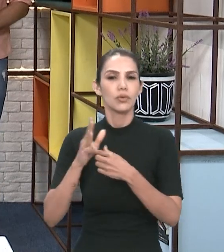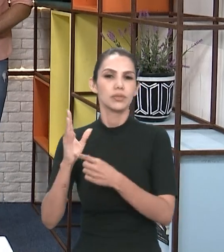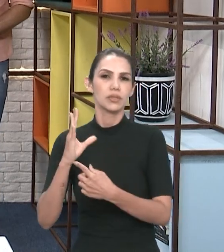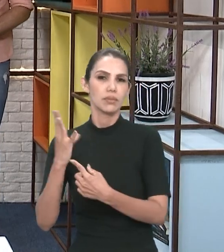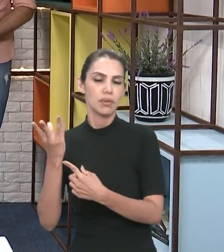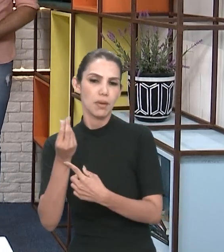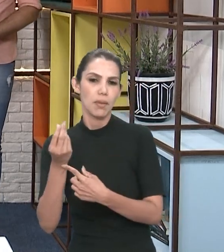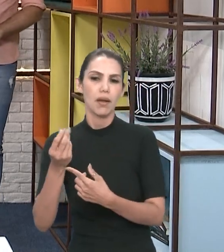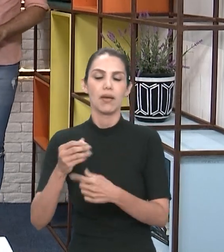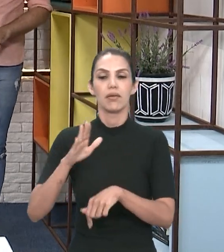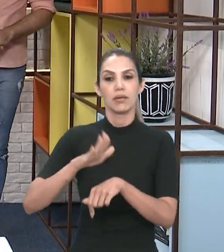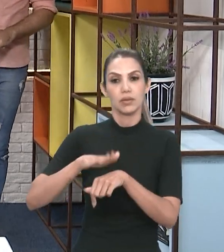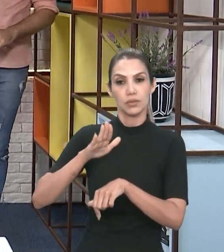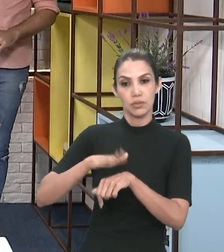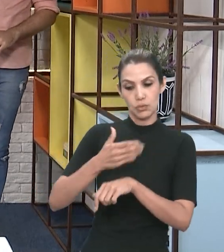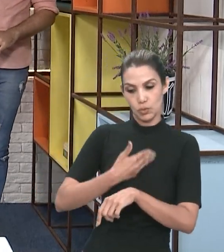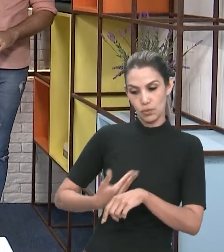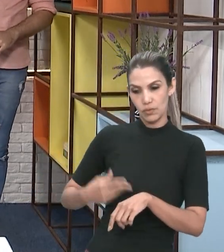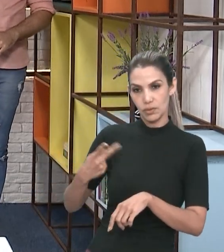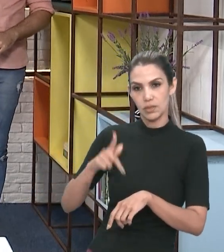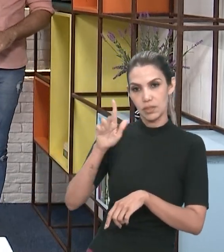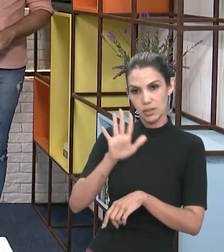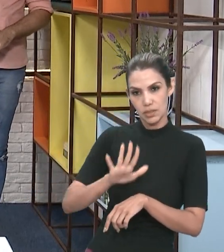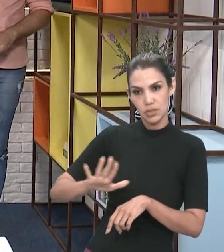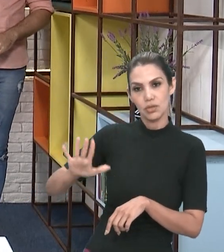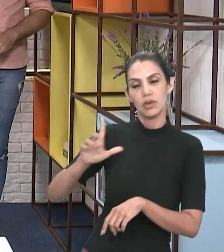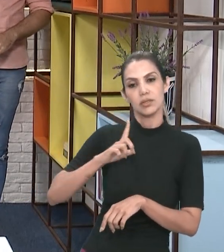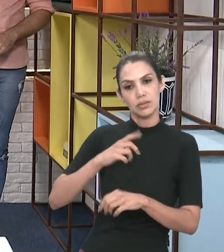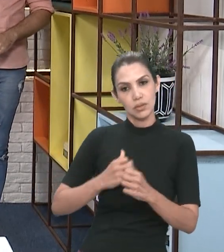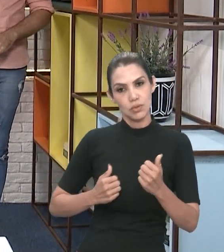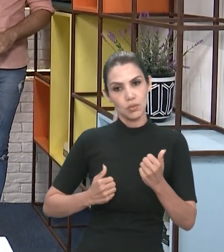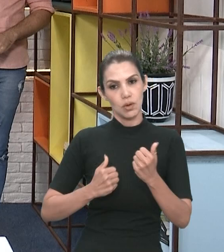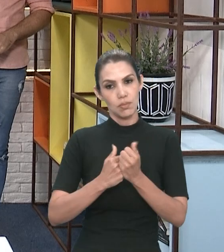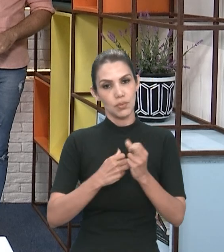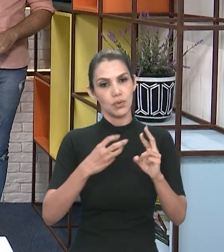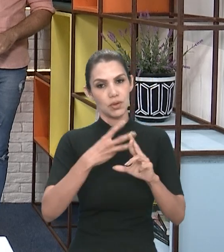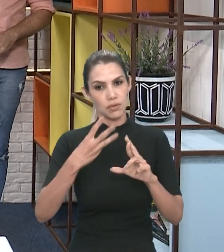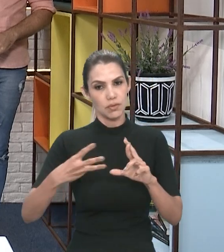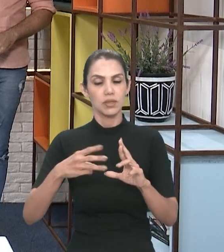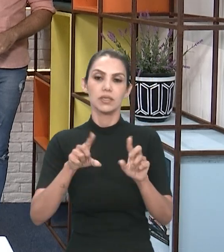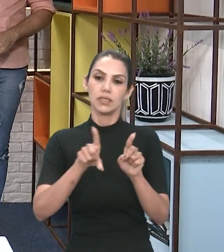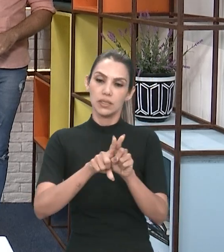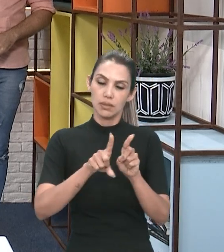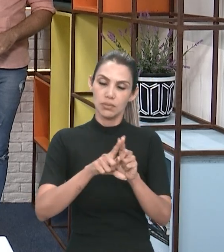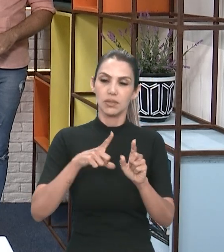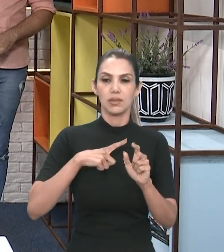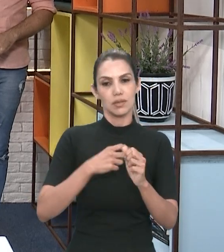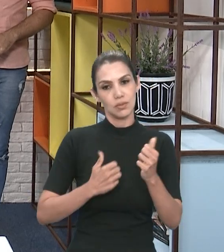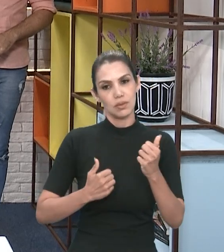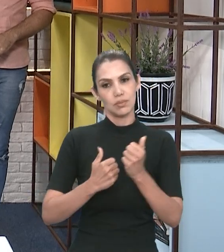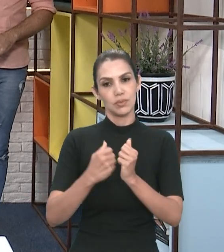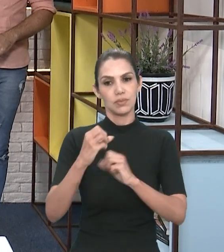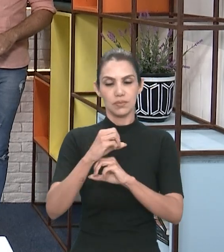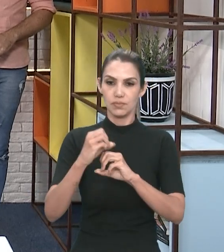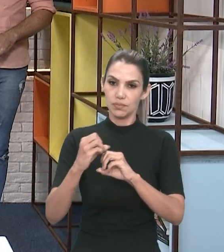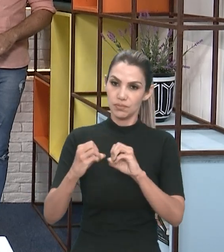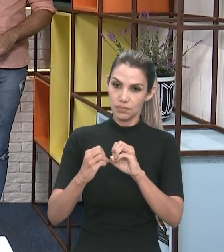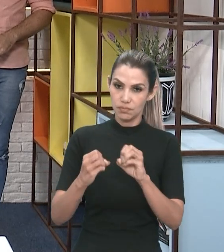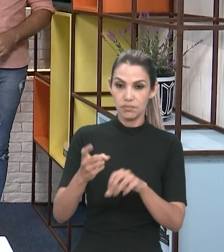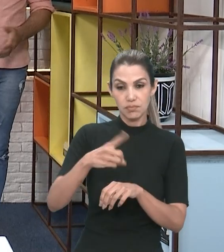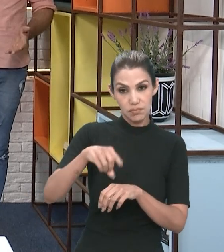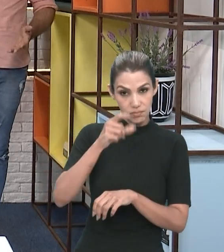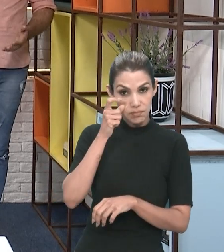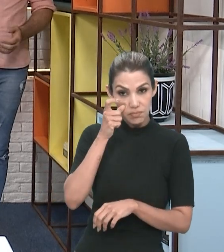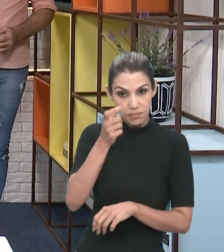pelo Governo de Goiás com a co-realização da UFG e da Fundação Rádio e Televisão Educativa, RTVE. Ficou com interesse de